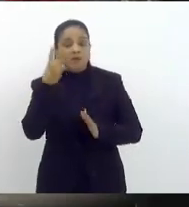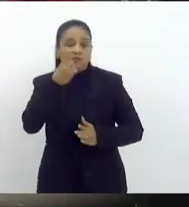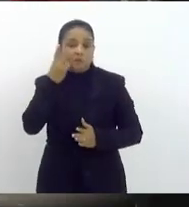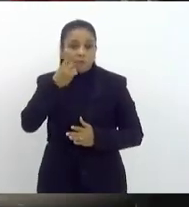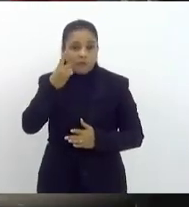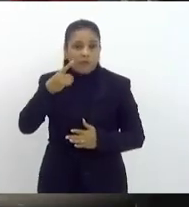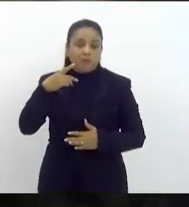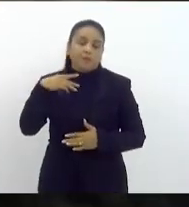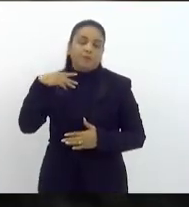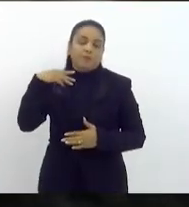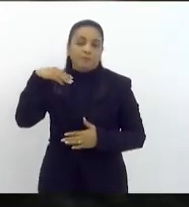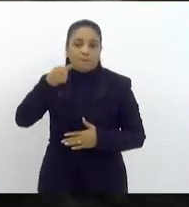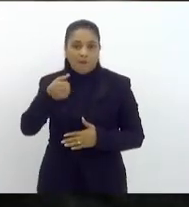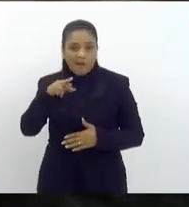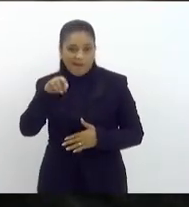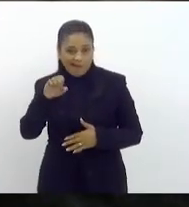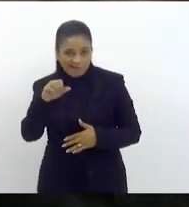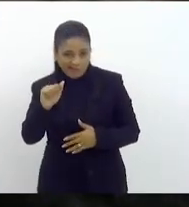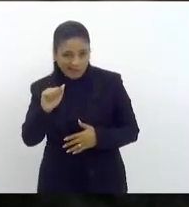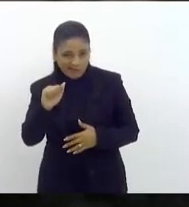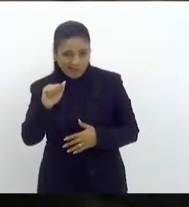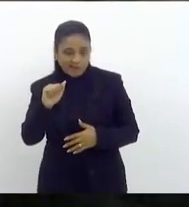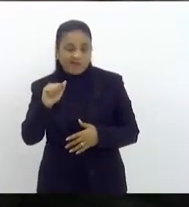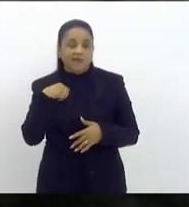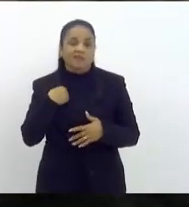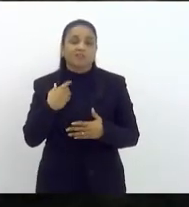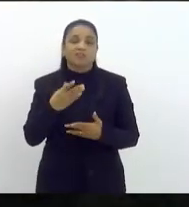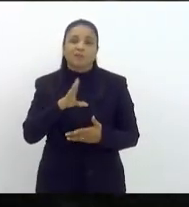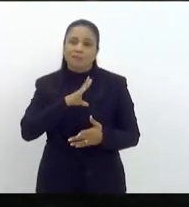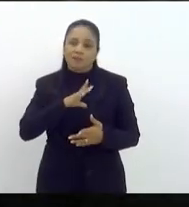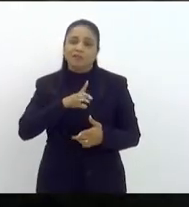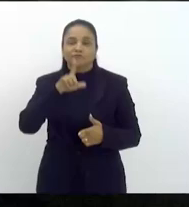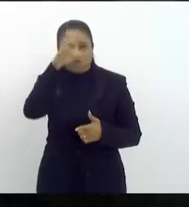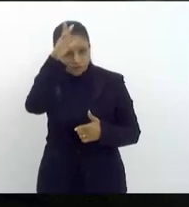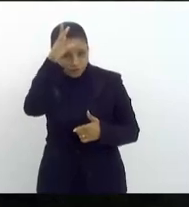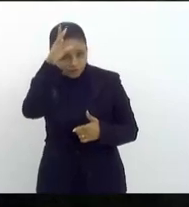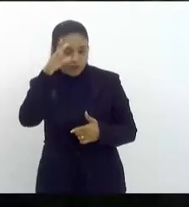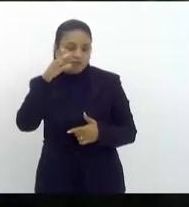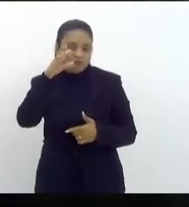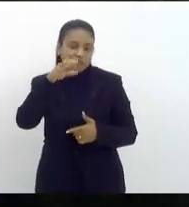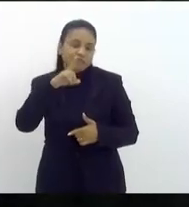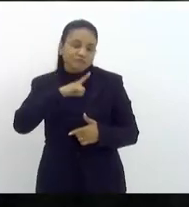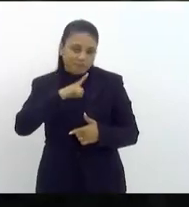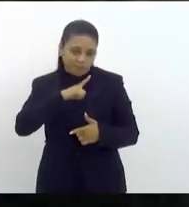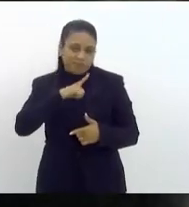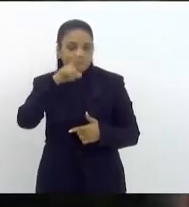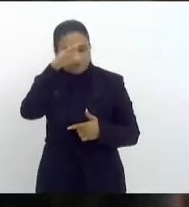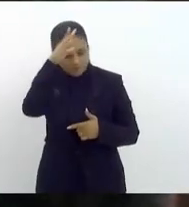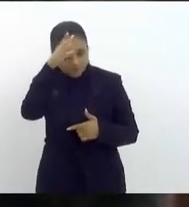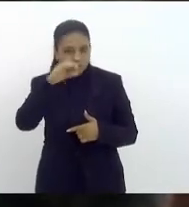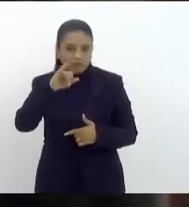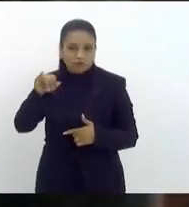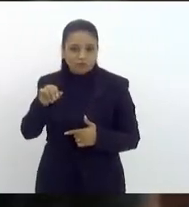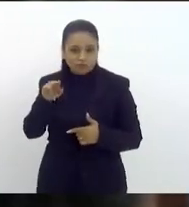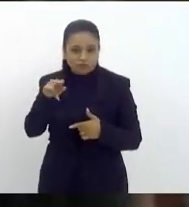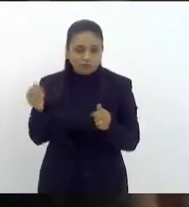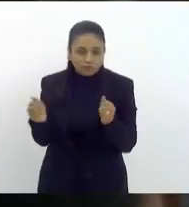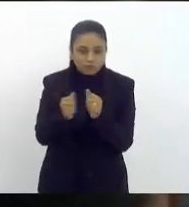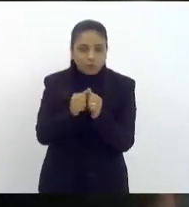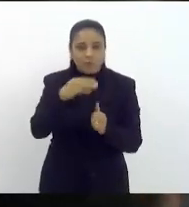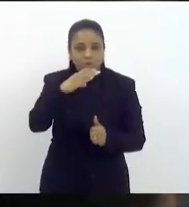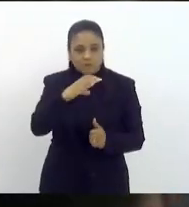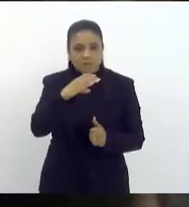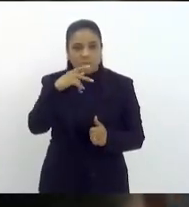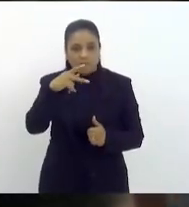veja que a minha querida companheira deputada Tia Jô que comigo esteve ao lado da CPI da intolerância